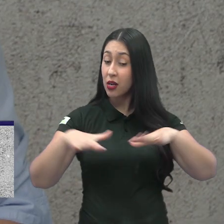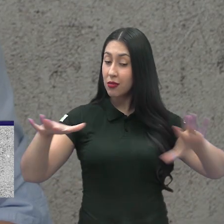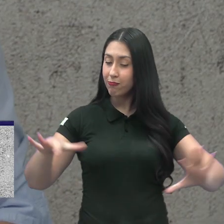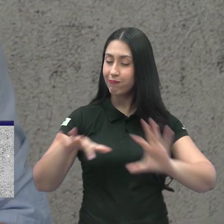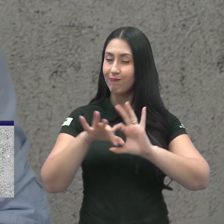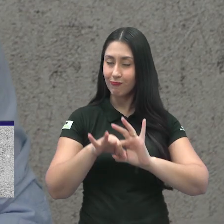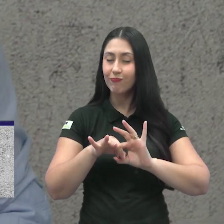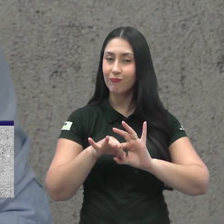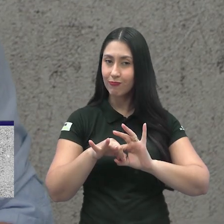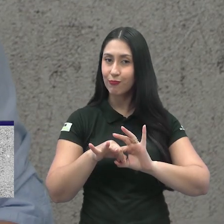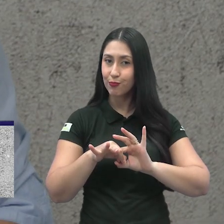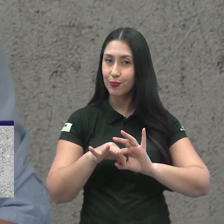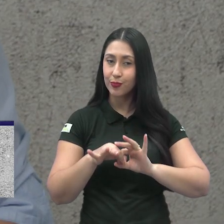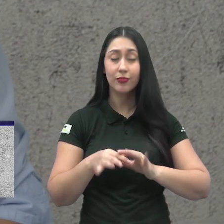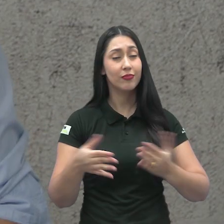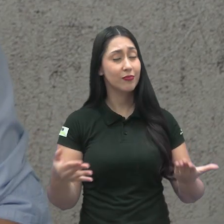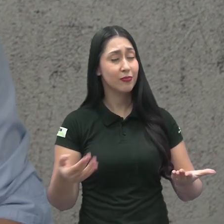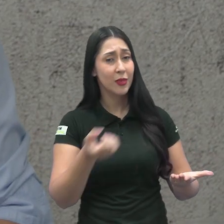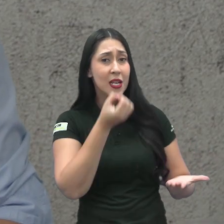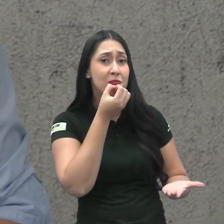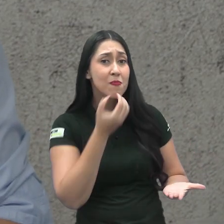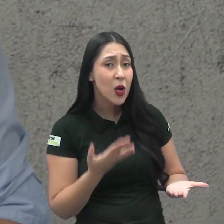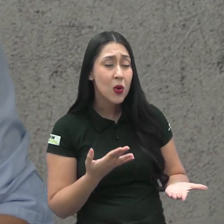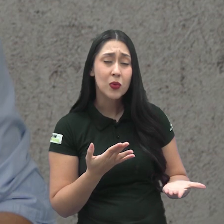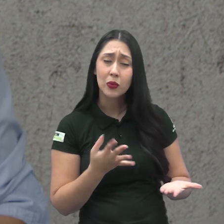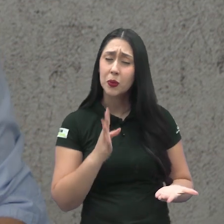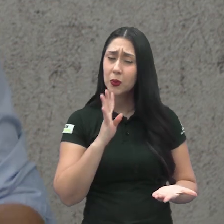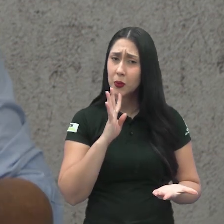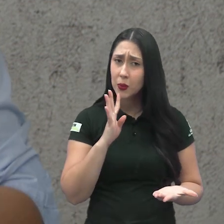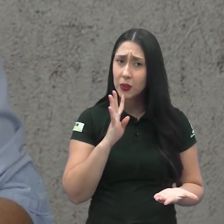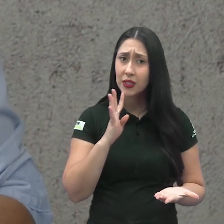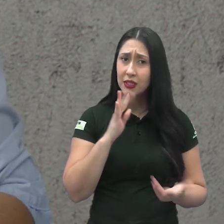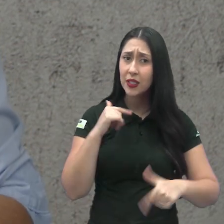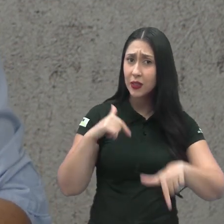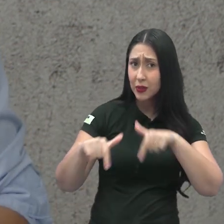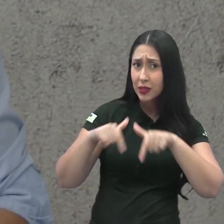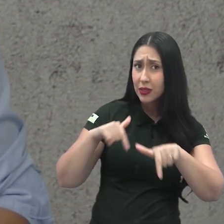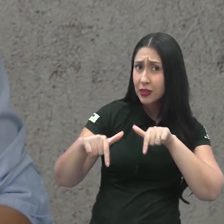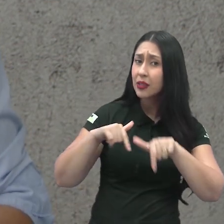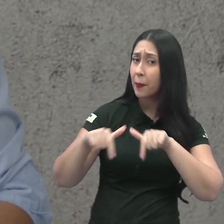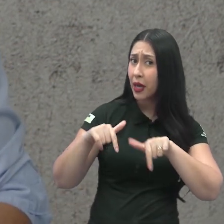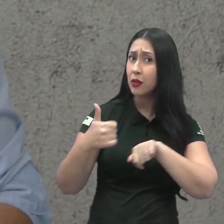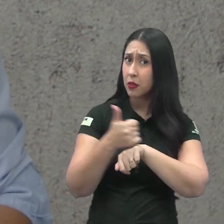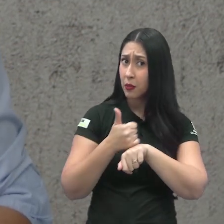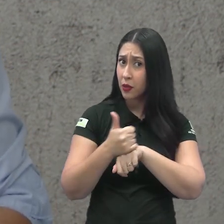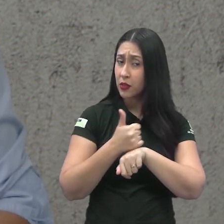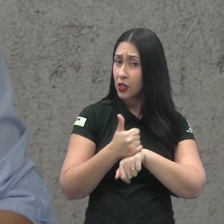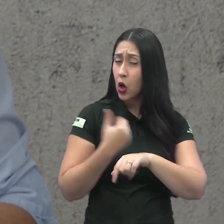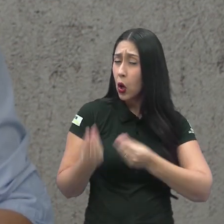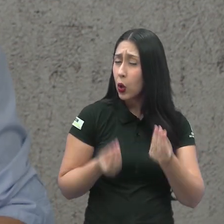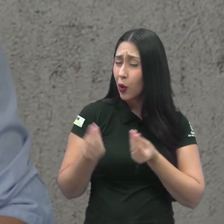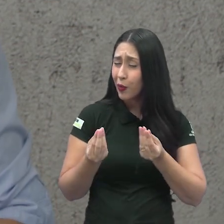vez mais conectado. E é bom, né, para conhecer um pouco mais desse trabalho do